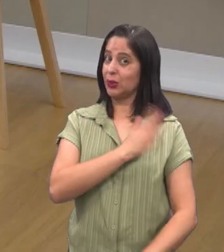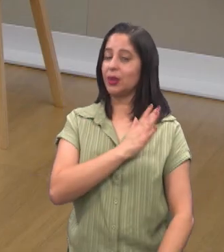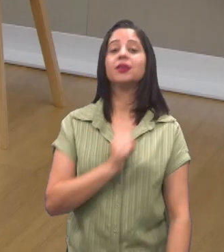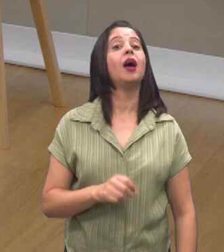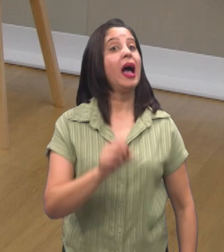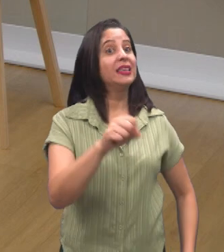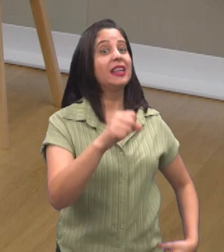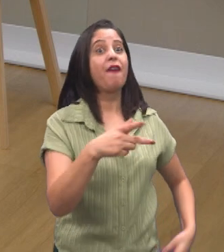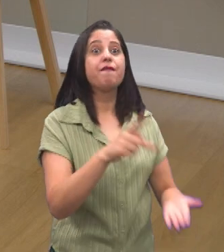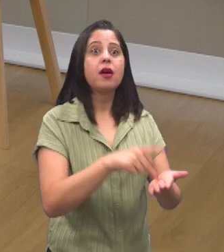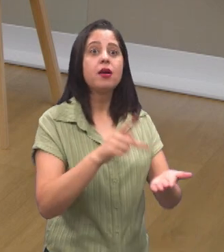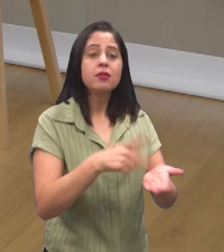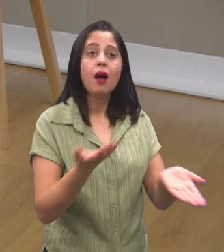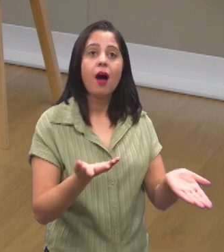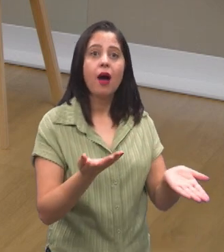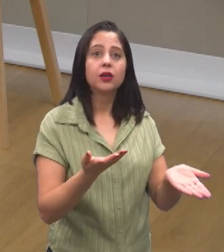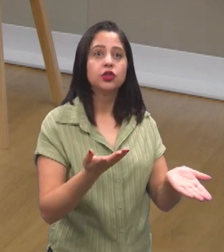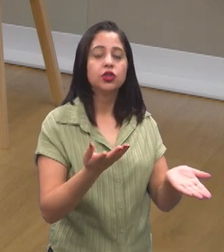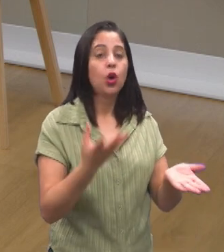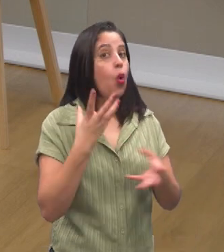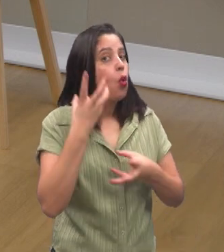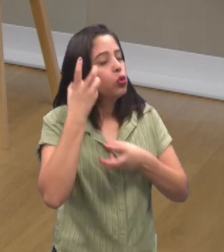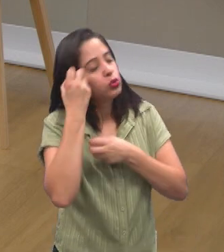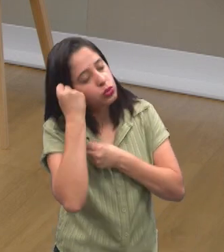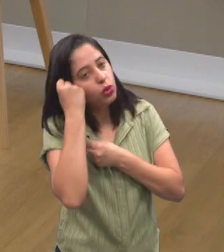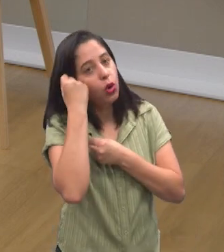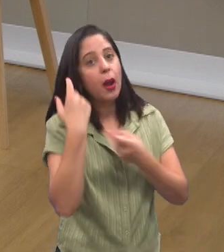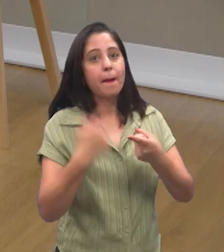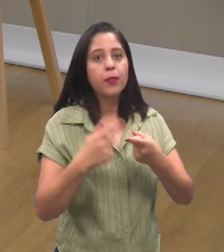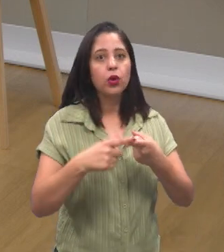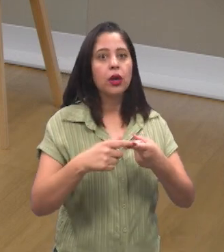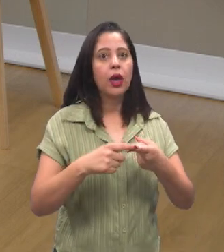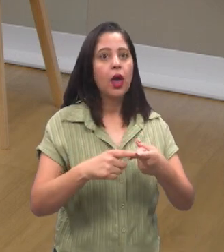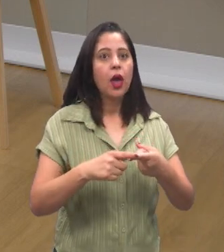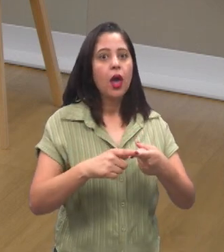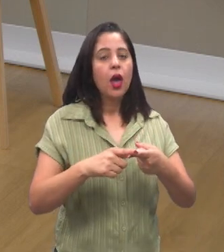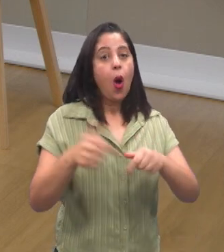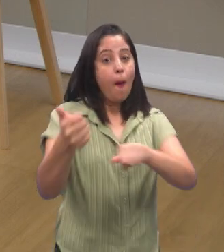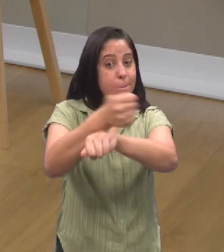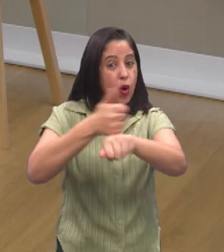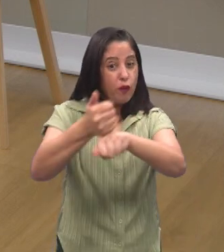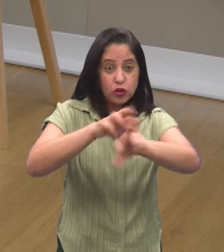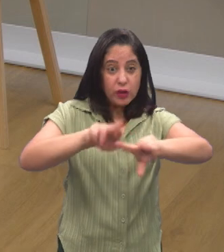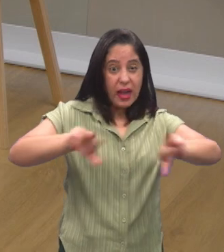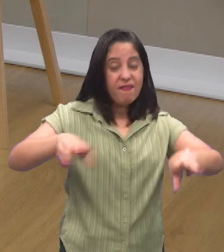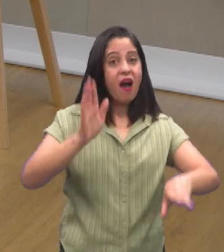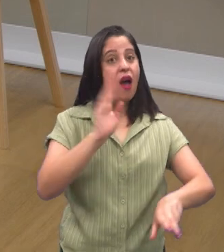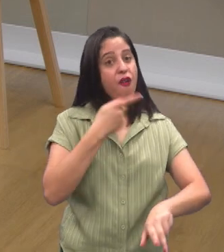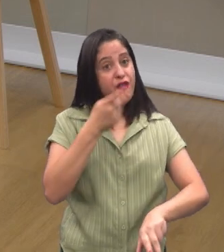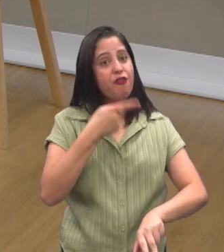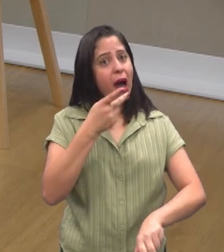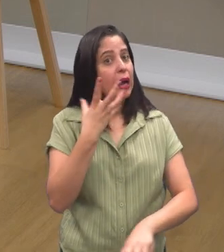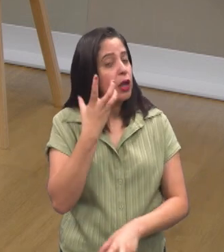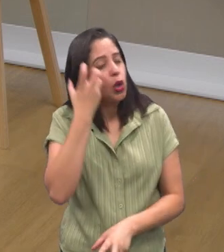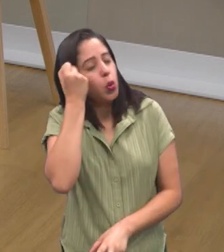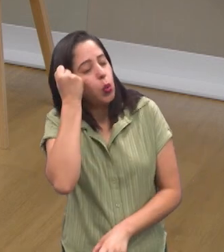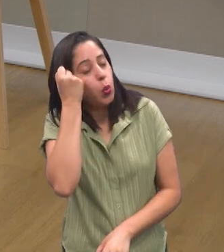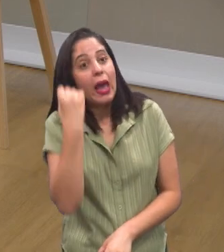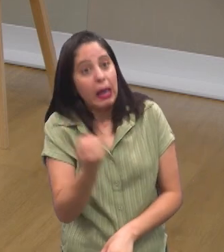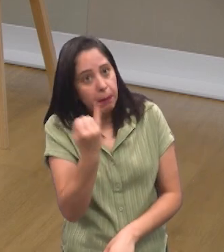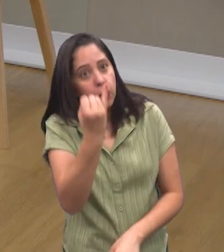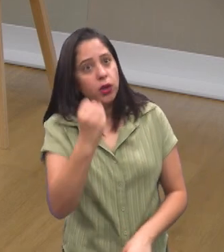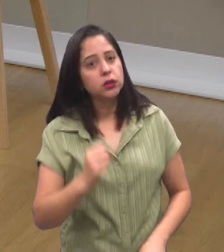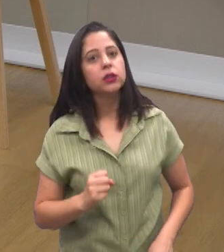o sono, porque todos os especialistas que a gente recebe aqui, eles falam a questão do sono não só para o coração, mas para a saúde geral do nosso corpo. Agora,